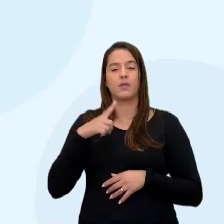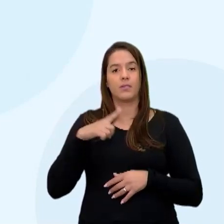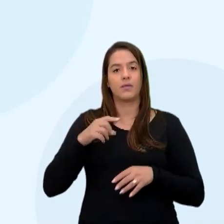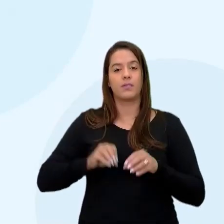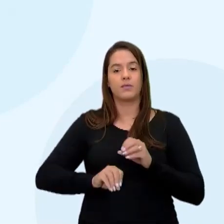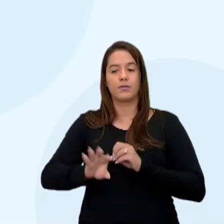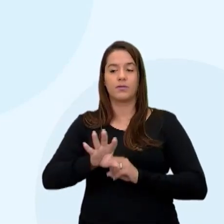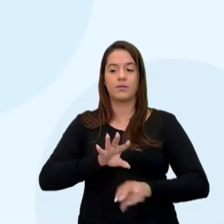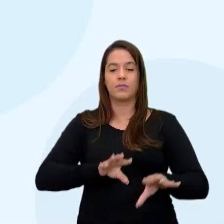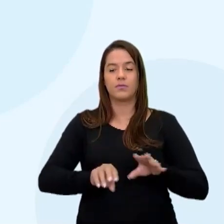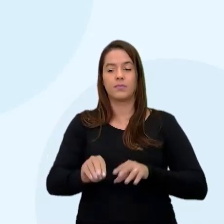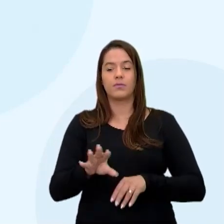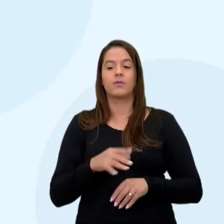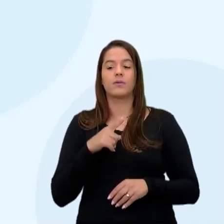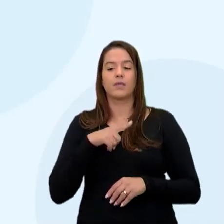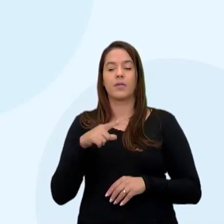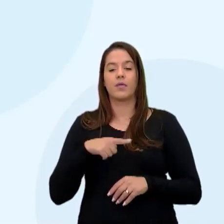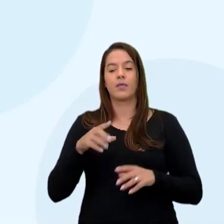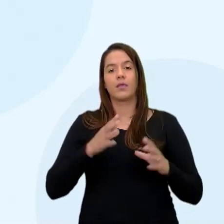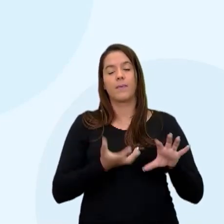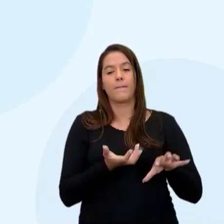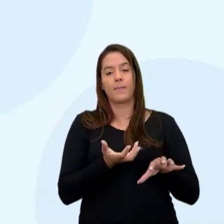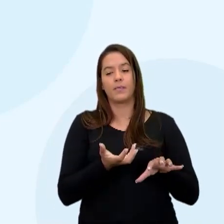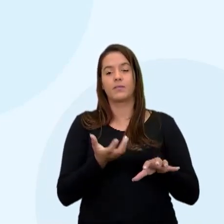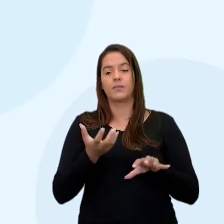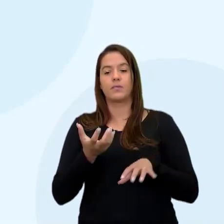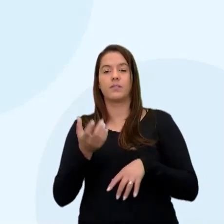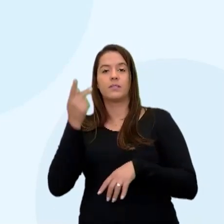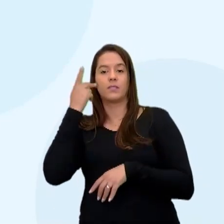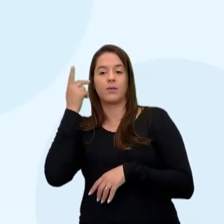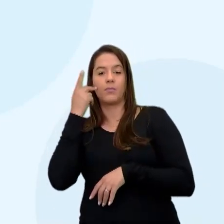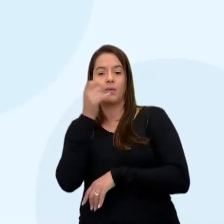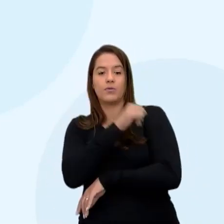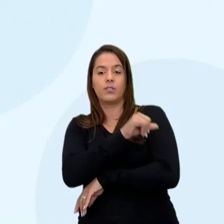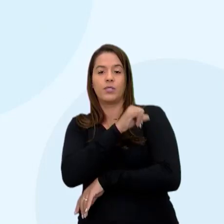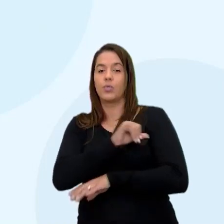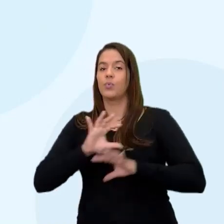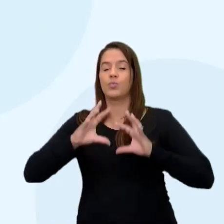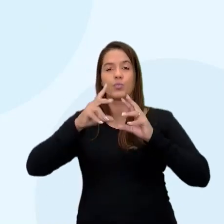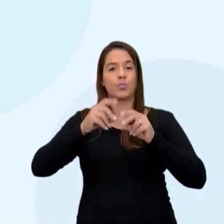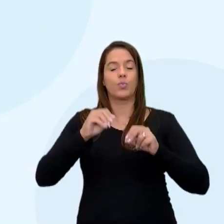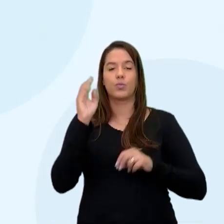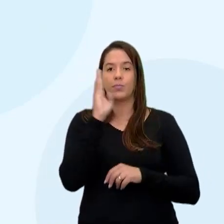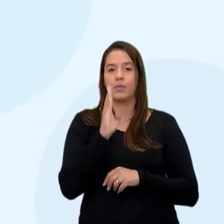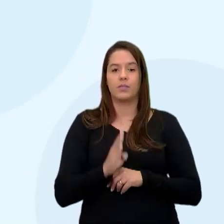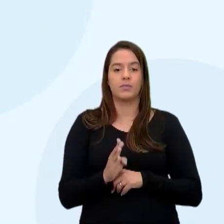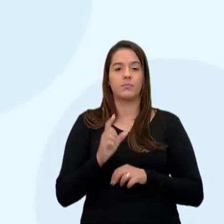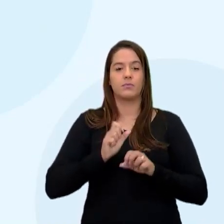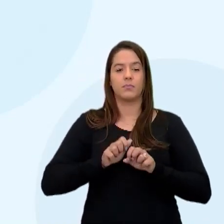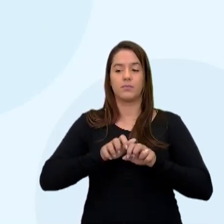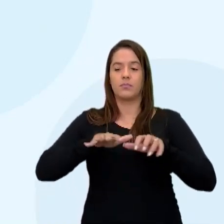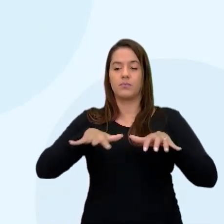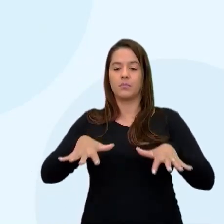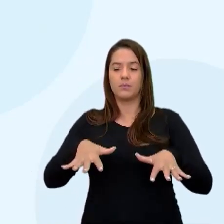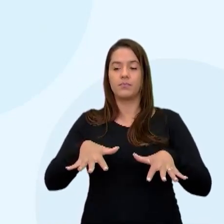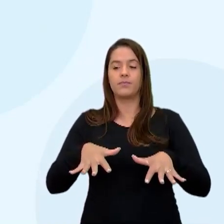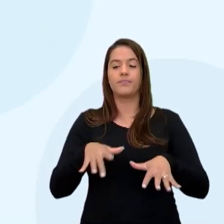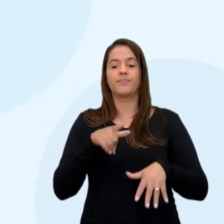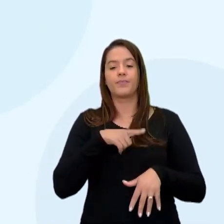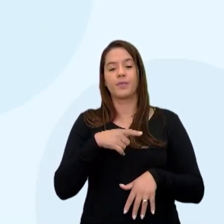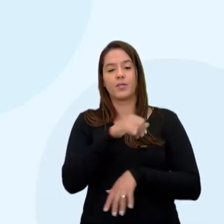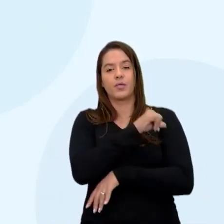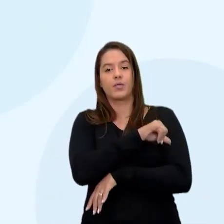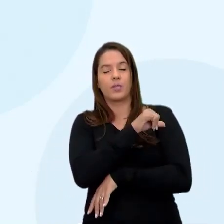também, considerando Brasília, São Paulo e Rio, tem influência no Brasil todo. Mas, né, lembrando, Rio de